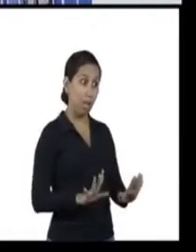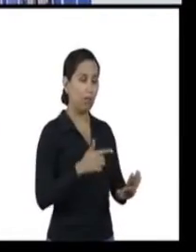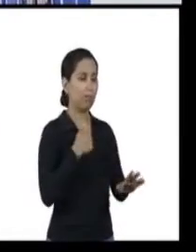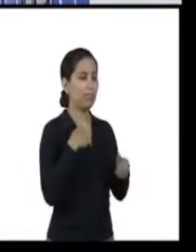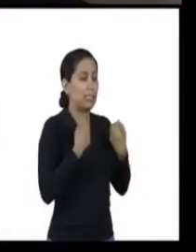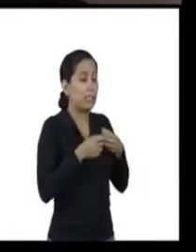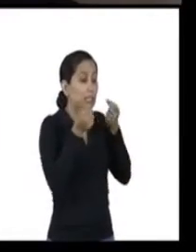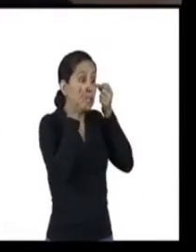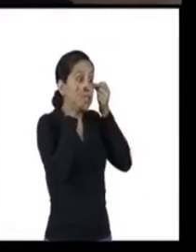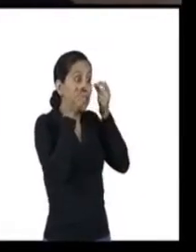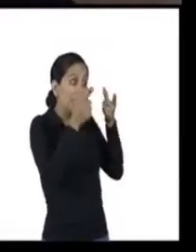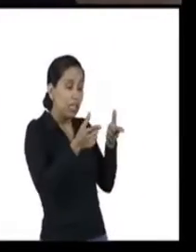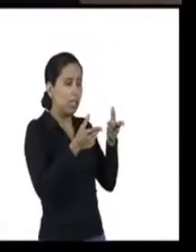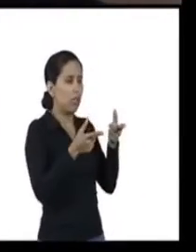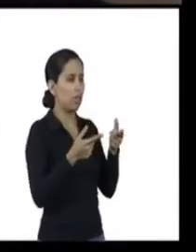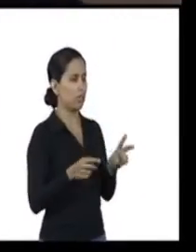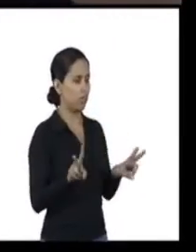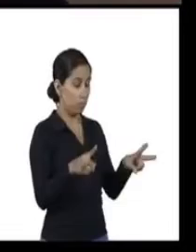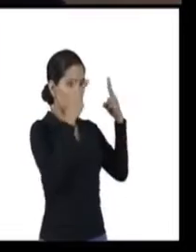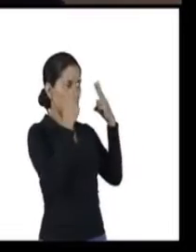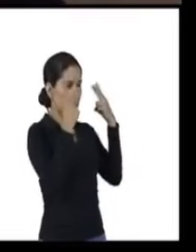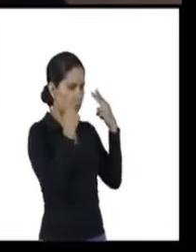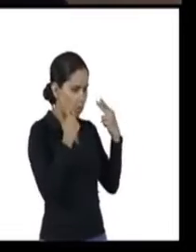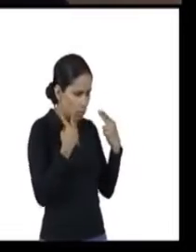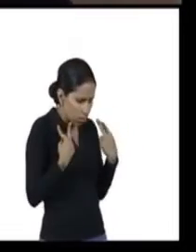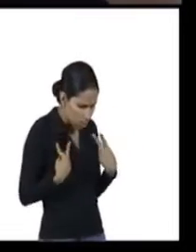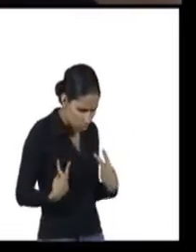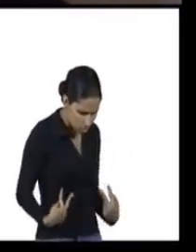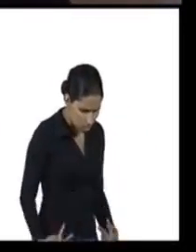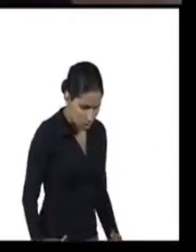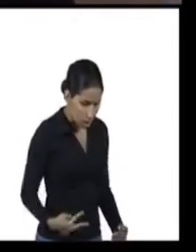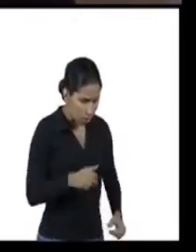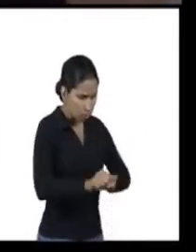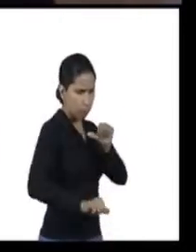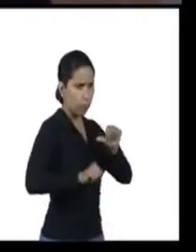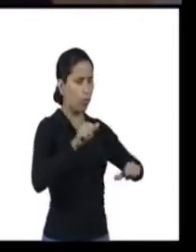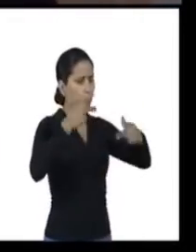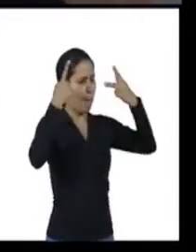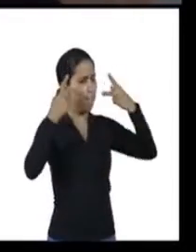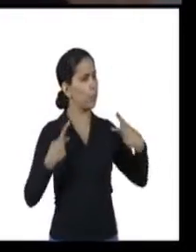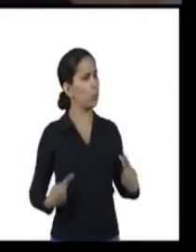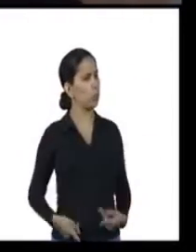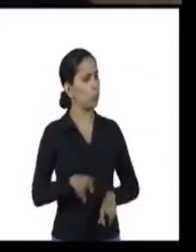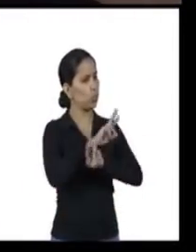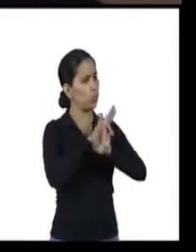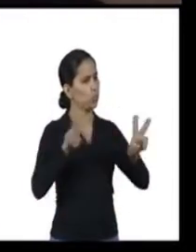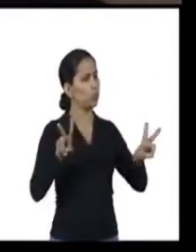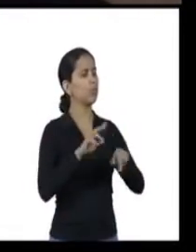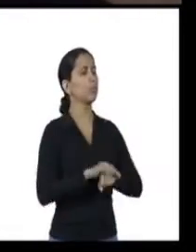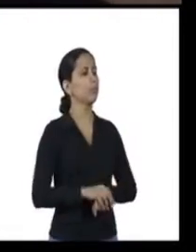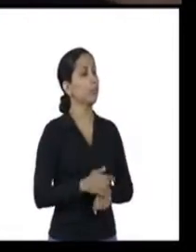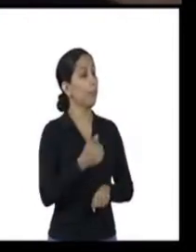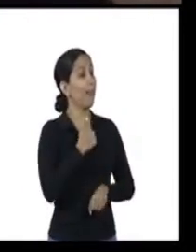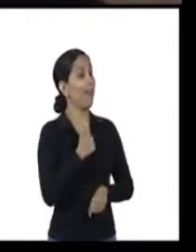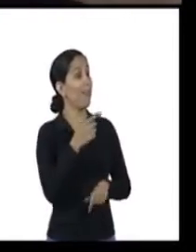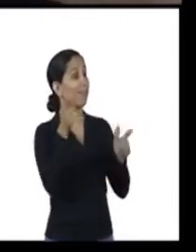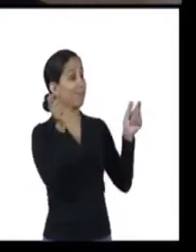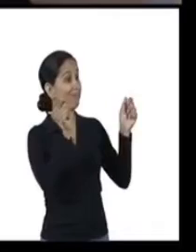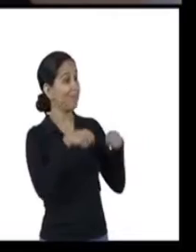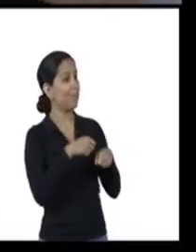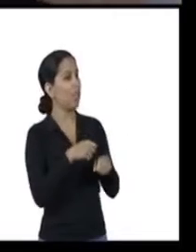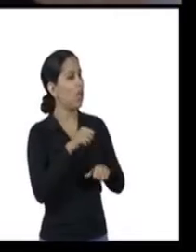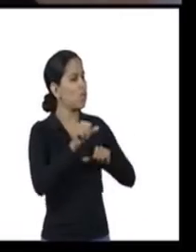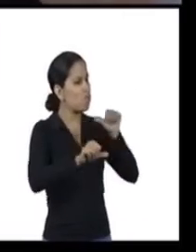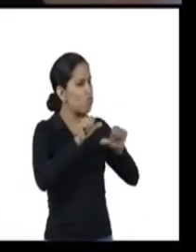perceber aonde que está me incomodando e vou adquirir uma postura diferente para que eu possa